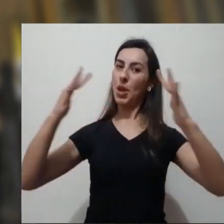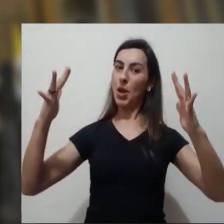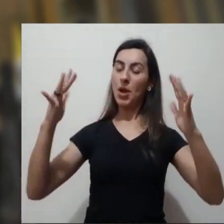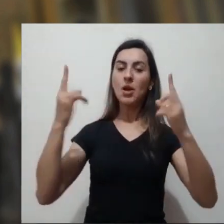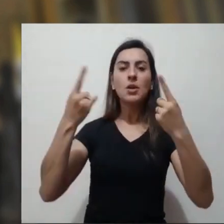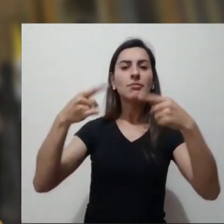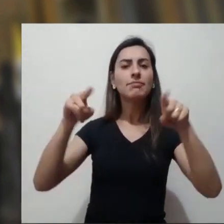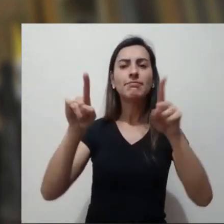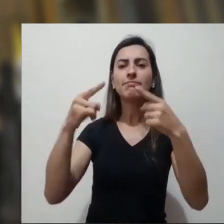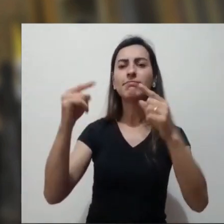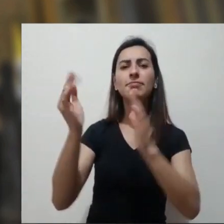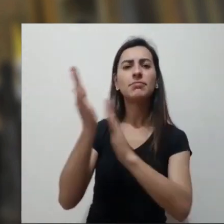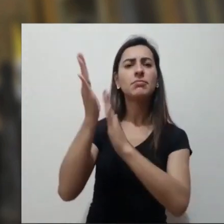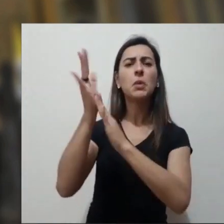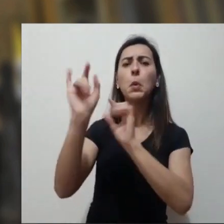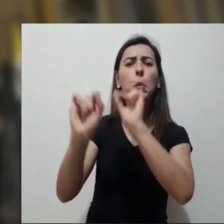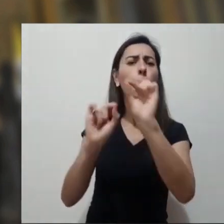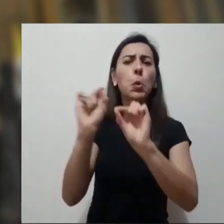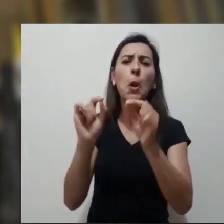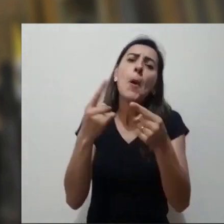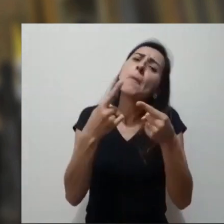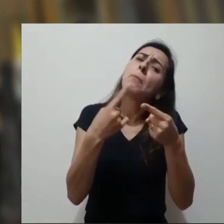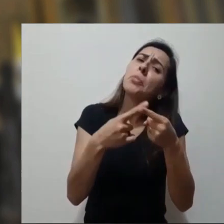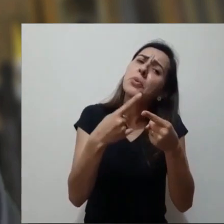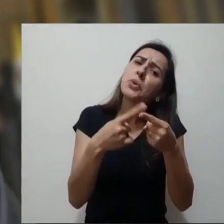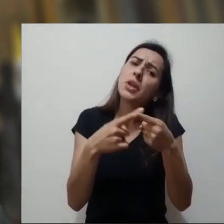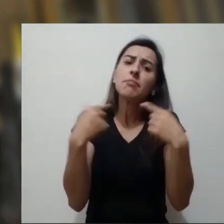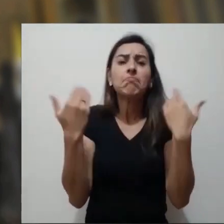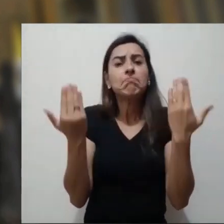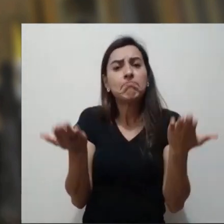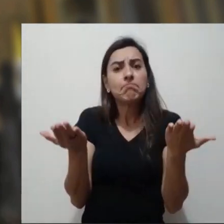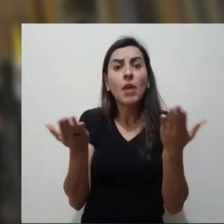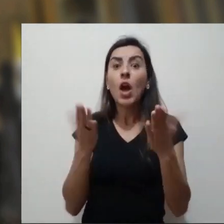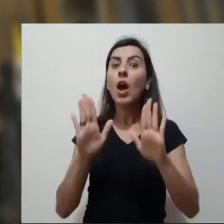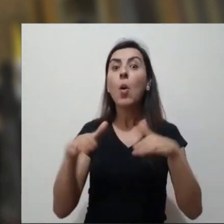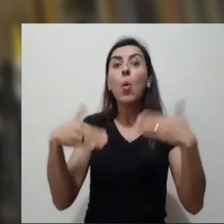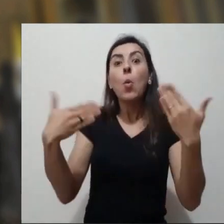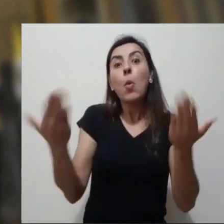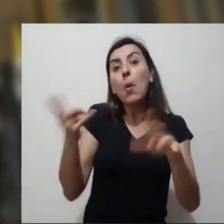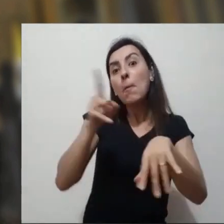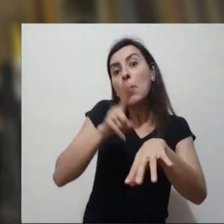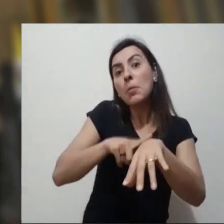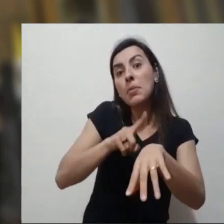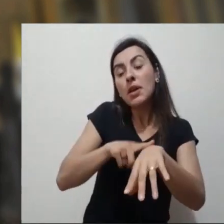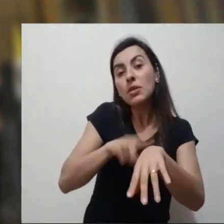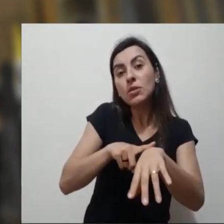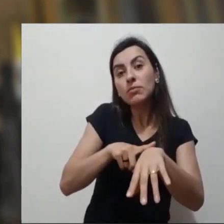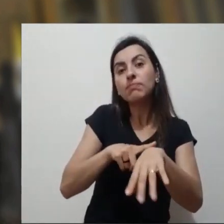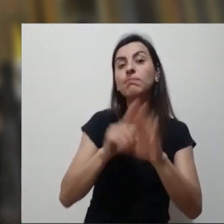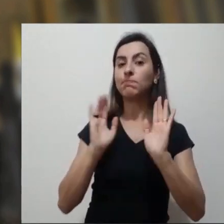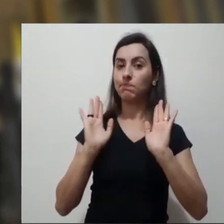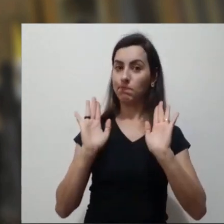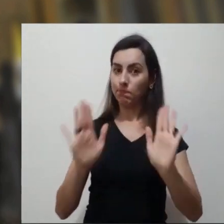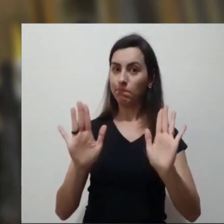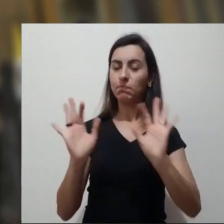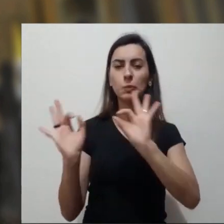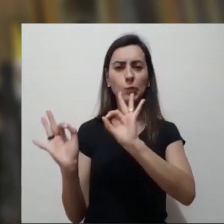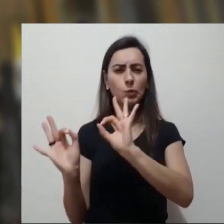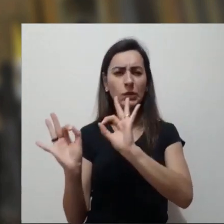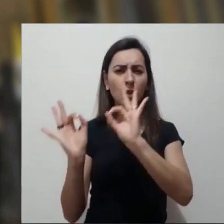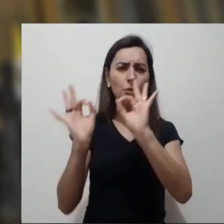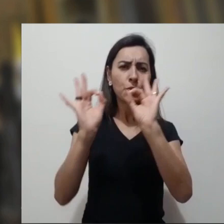de louvor, o que é? Por que rezamos? E quando rezamos? Ao longo deste